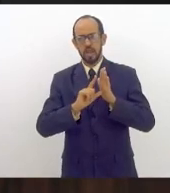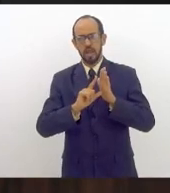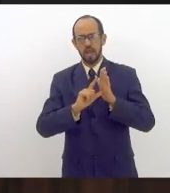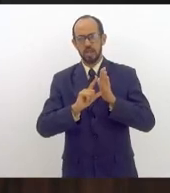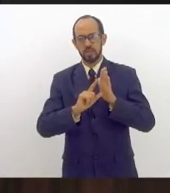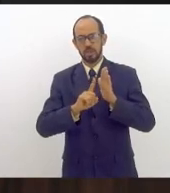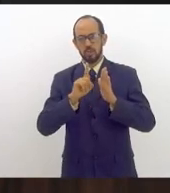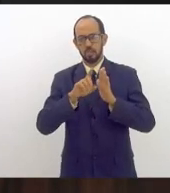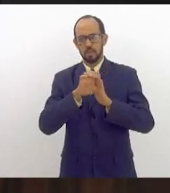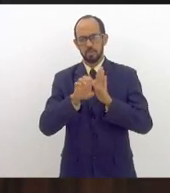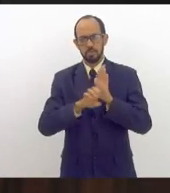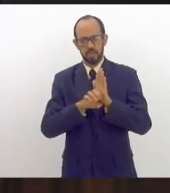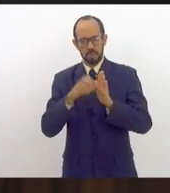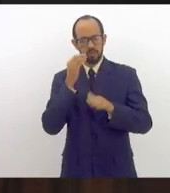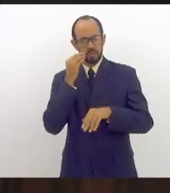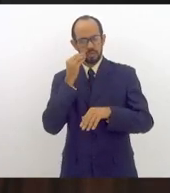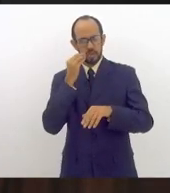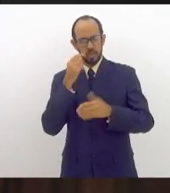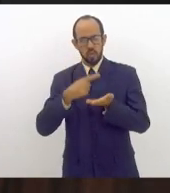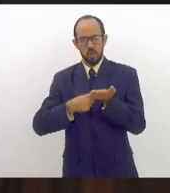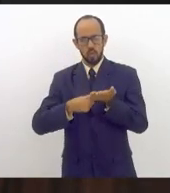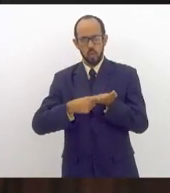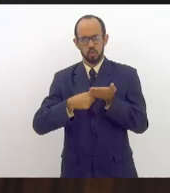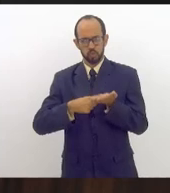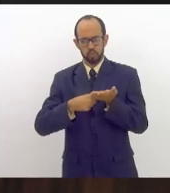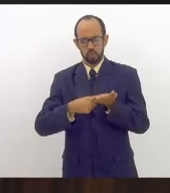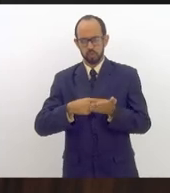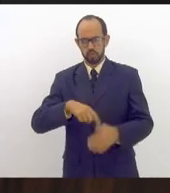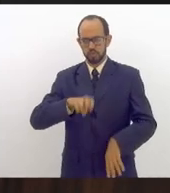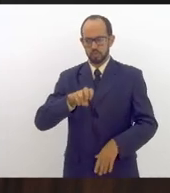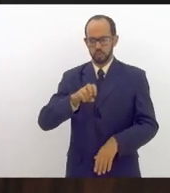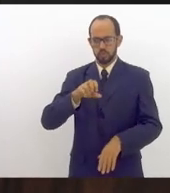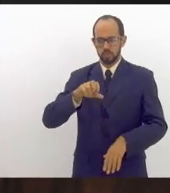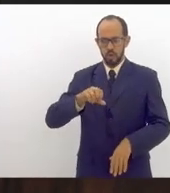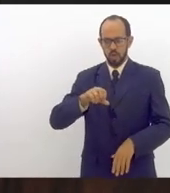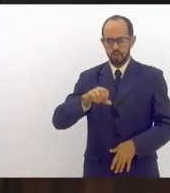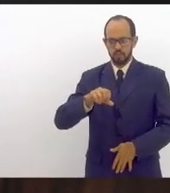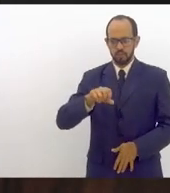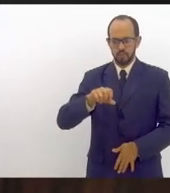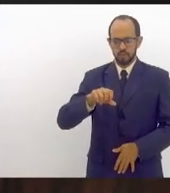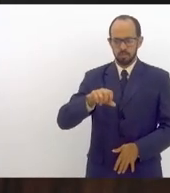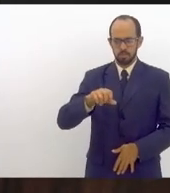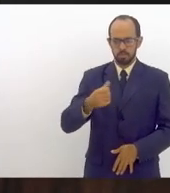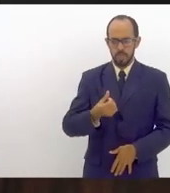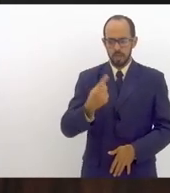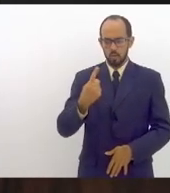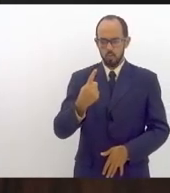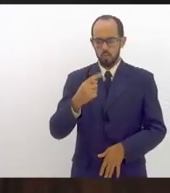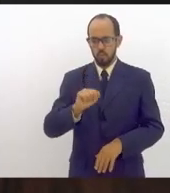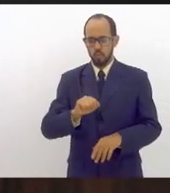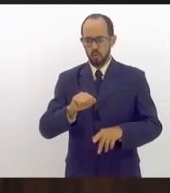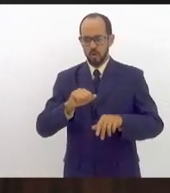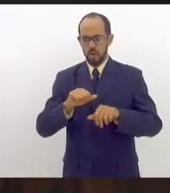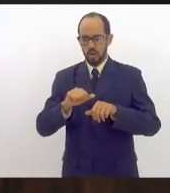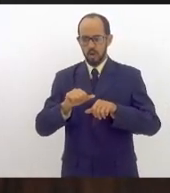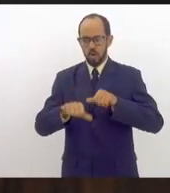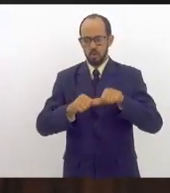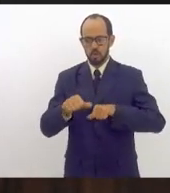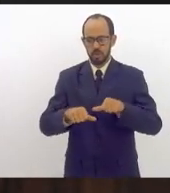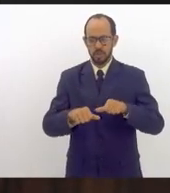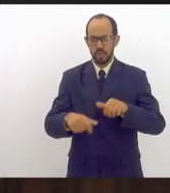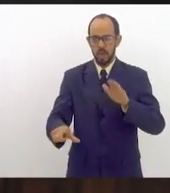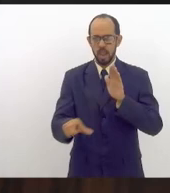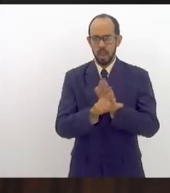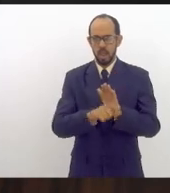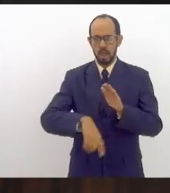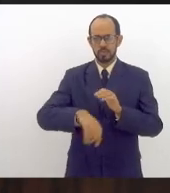consegue construir um acordo. Projeto de lei 5961 de 22, de autoria da deputada Tia Ju, que altera a lei estadual 5.645 de